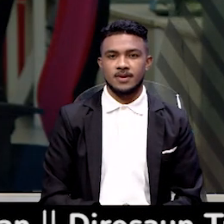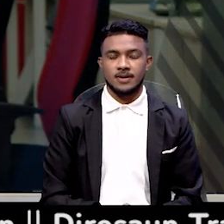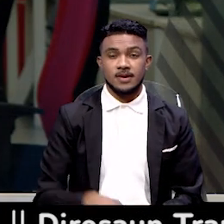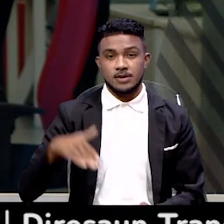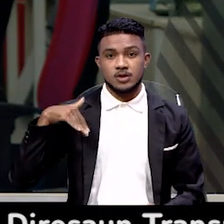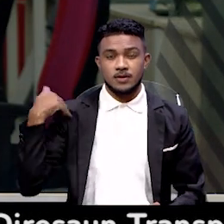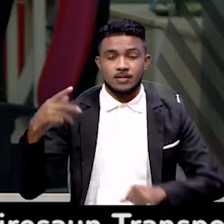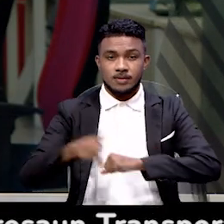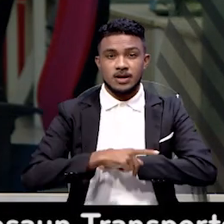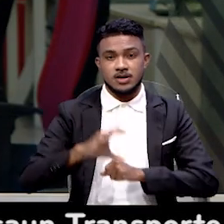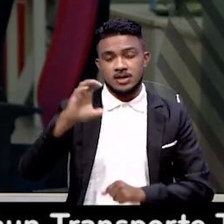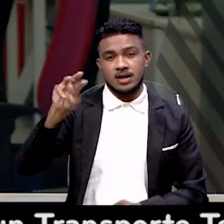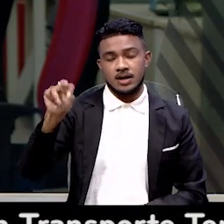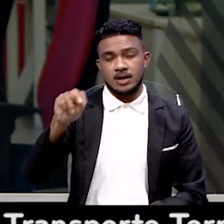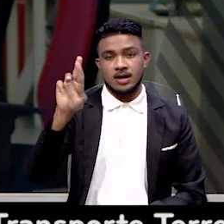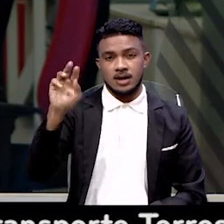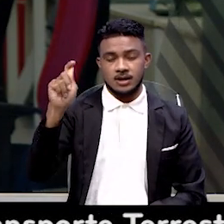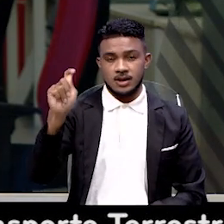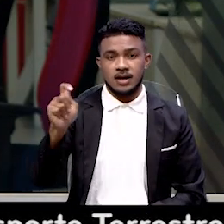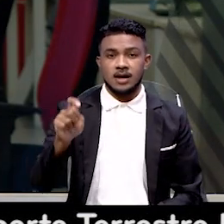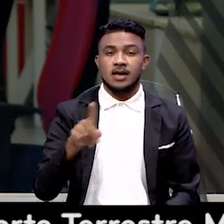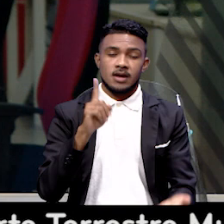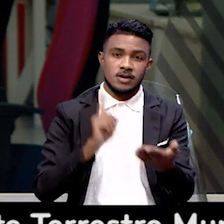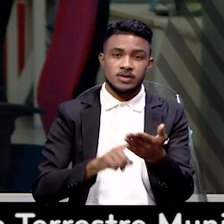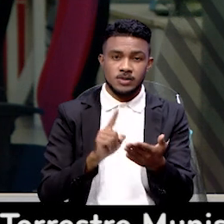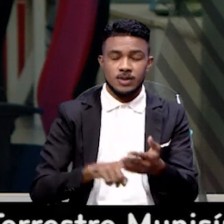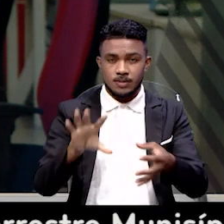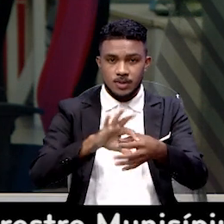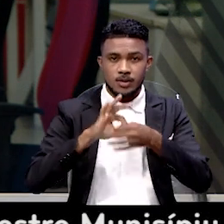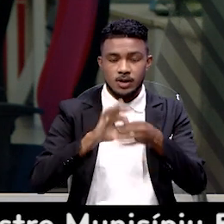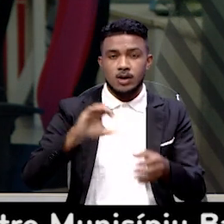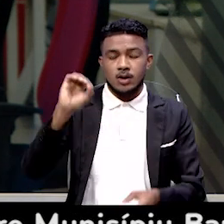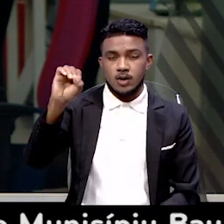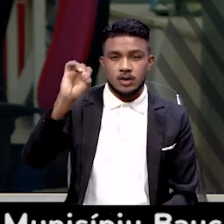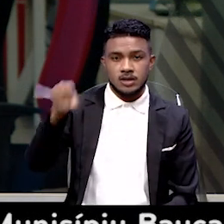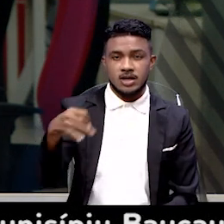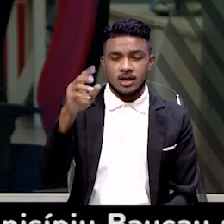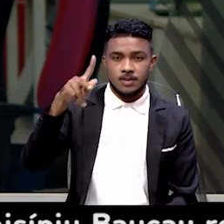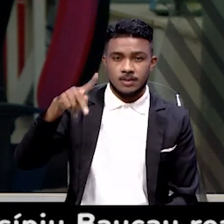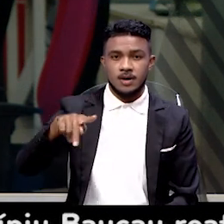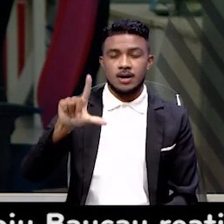Juventude Partido CNRT condena acto violência ba membro OJP Leandro Xena.